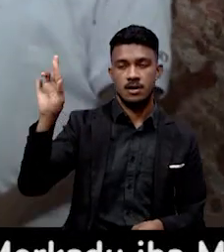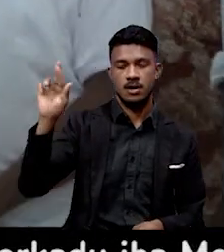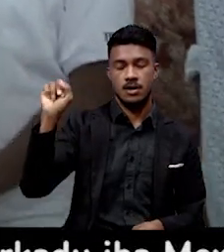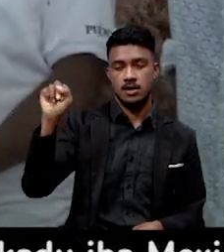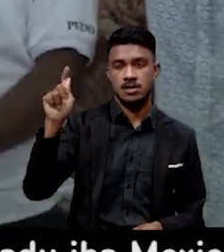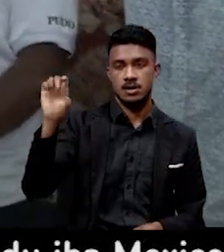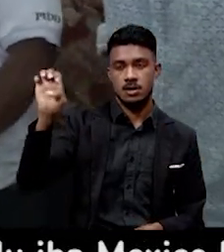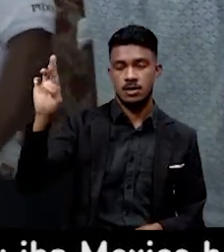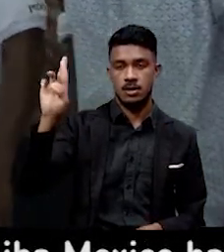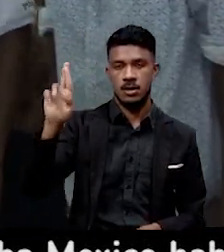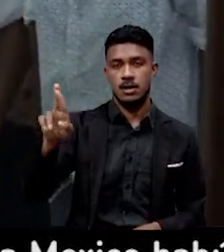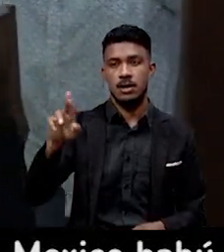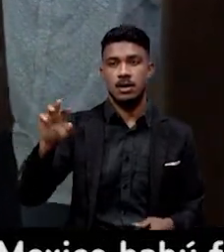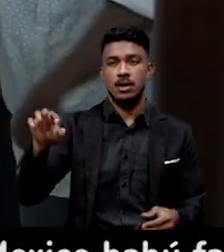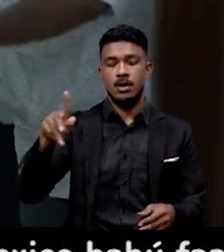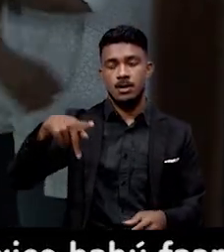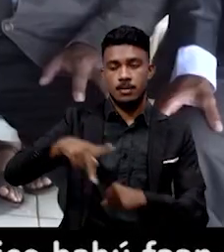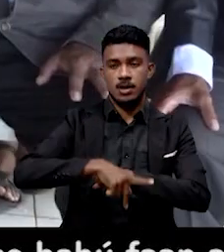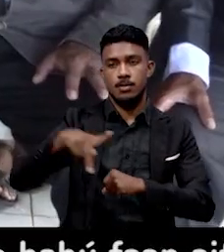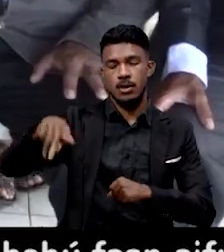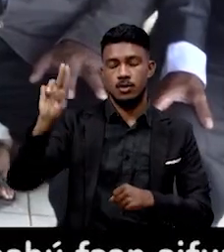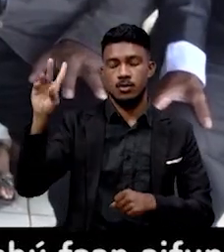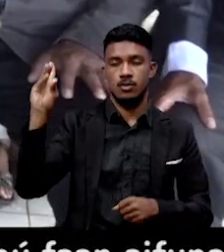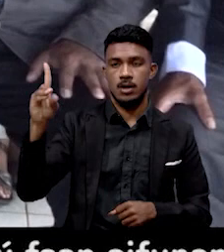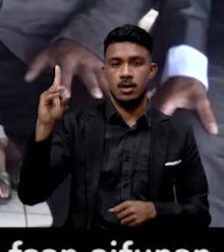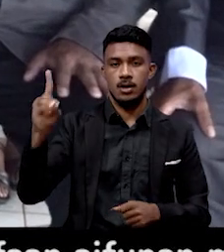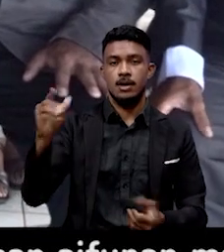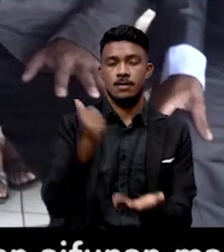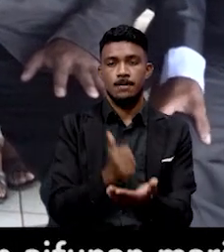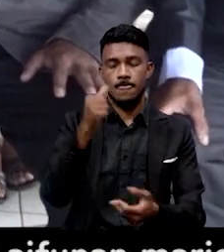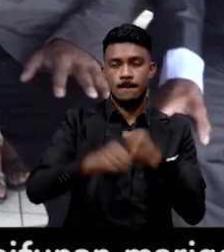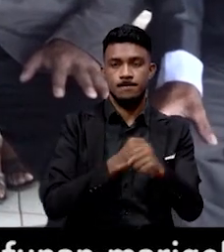vitória e a eleição presidencial, batinan rihun rua ruanulu resin rua,